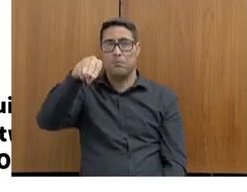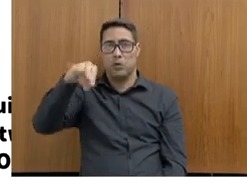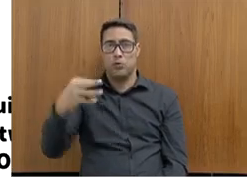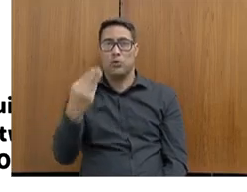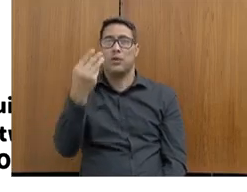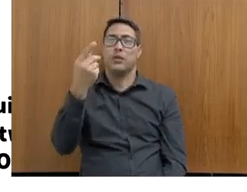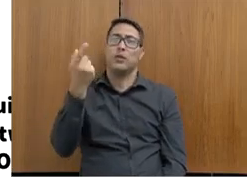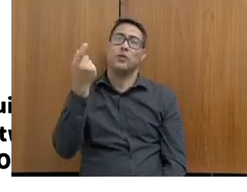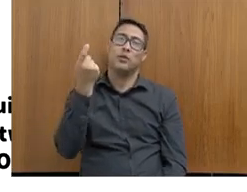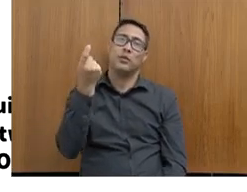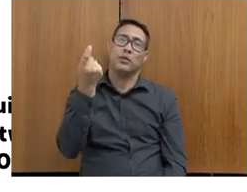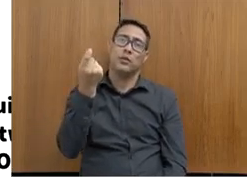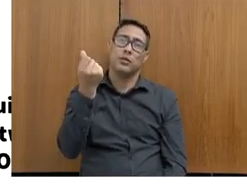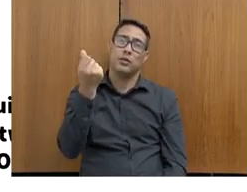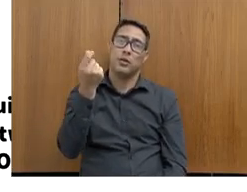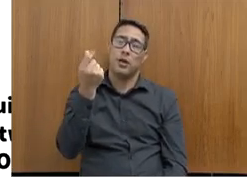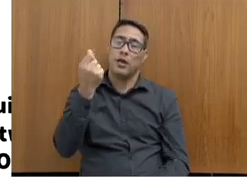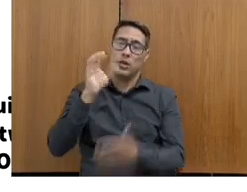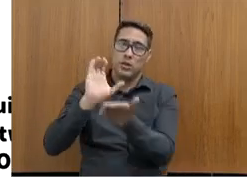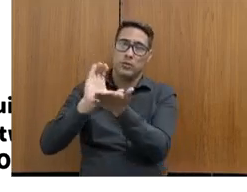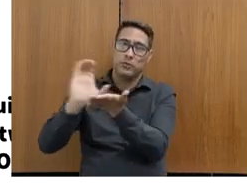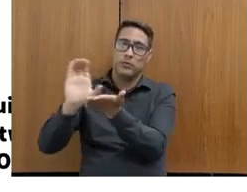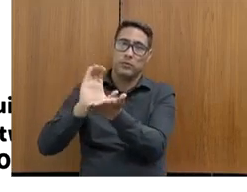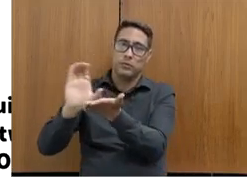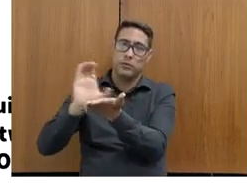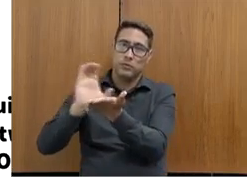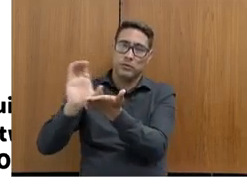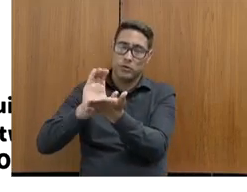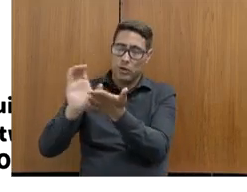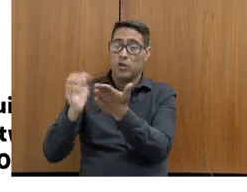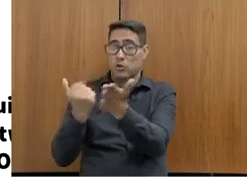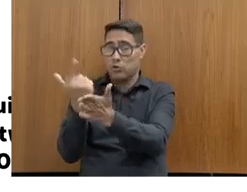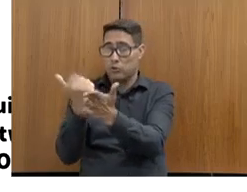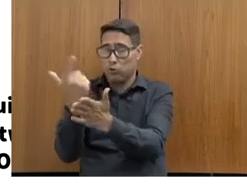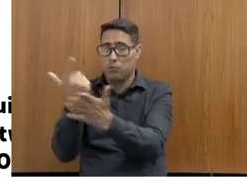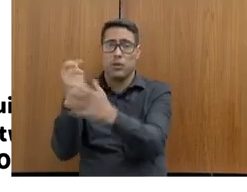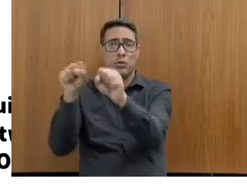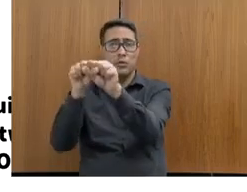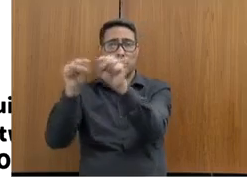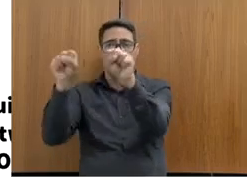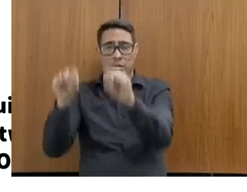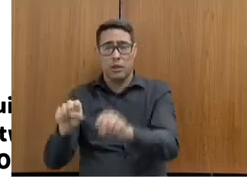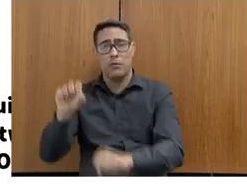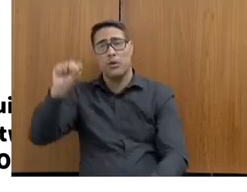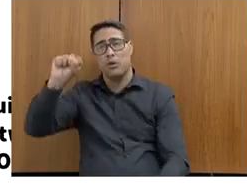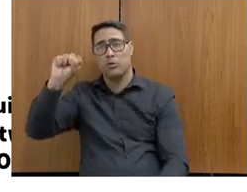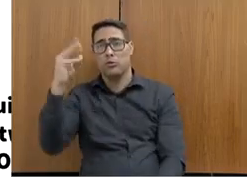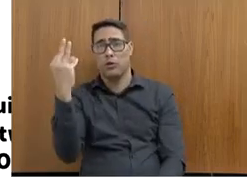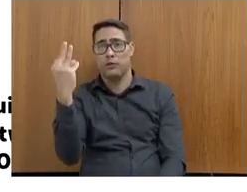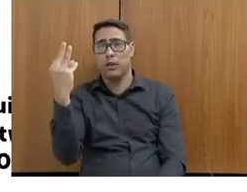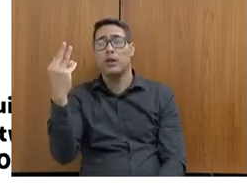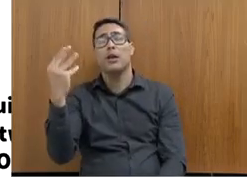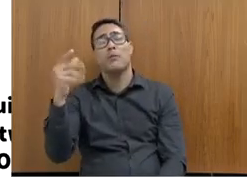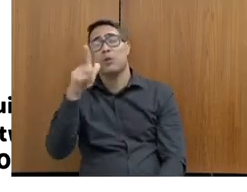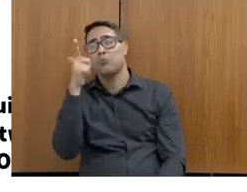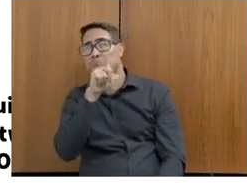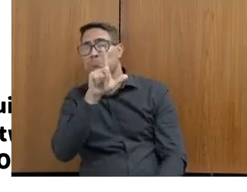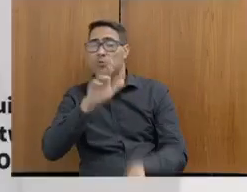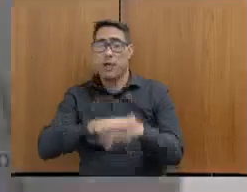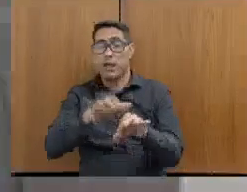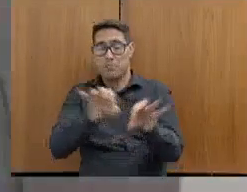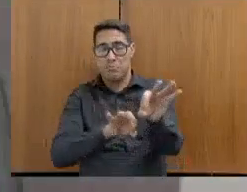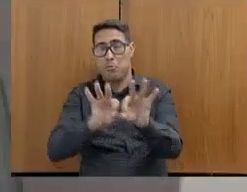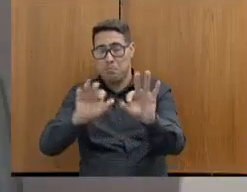de investimento é visando aquisição de softwares para que haja né uma otimização das